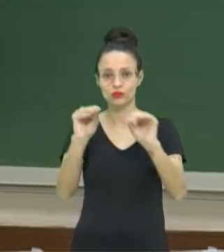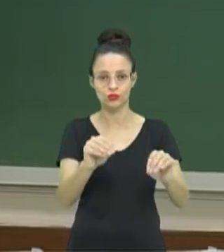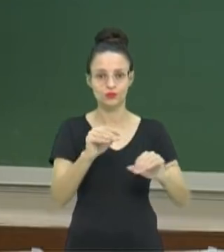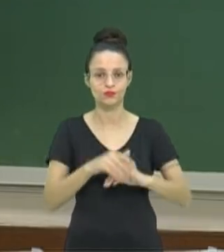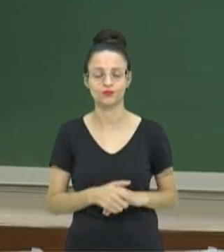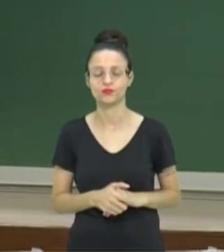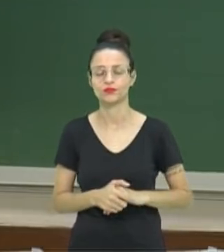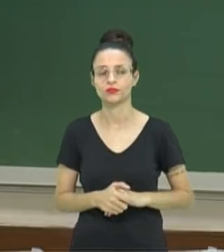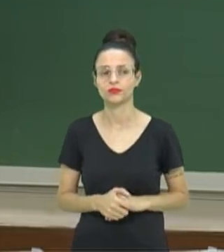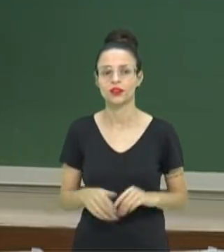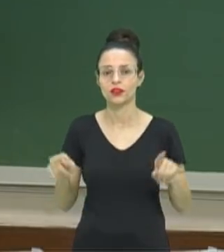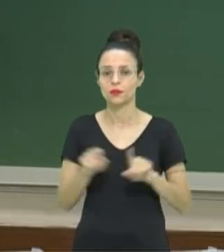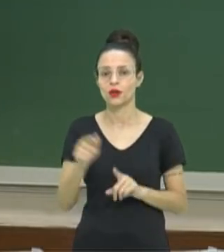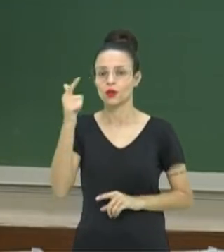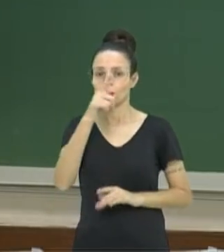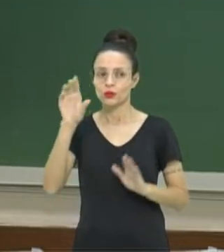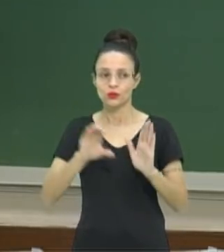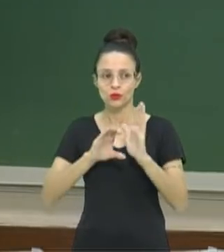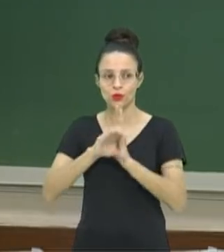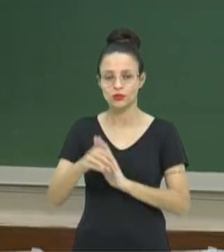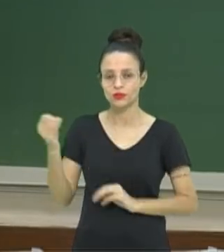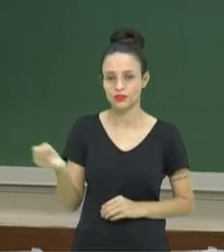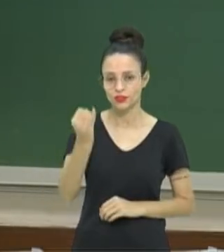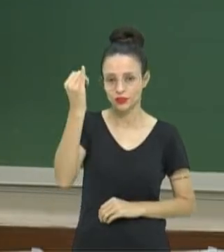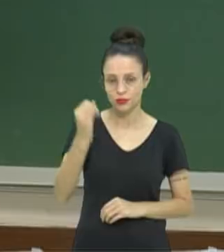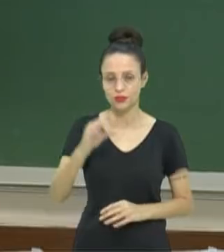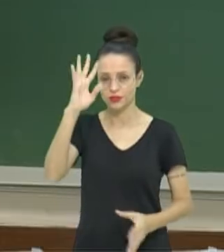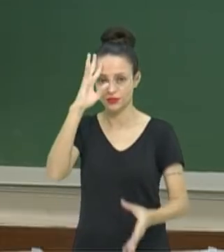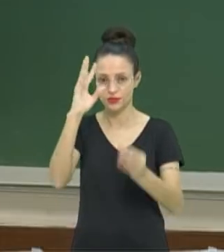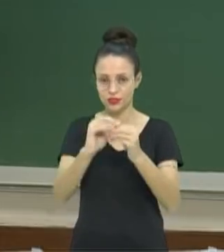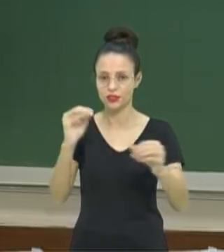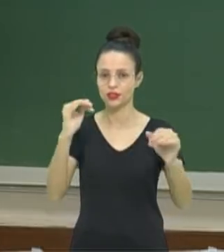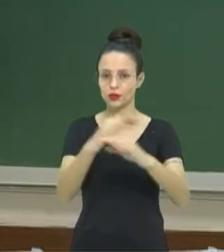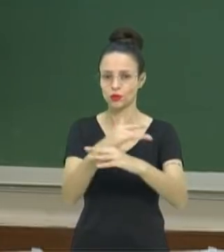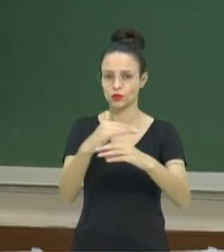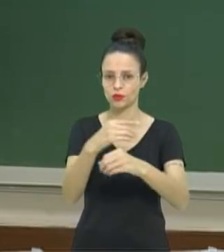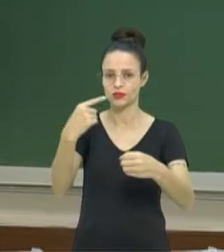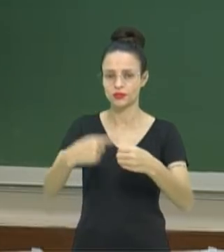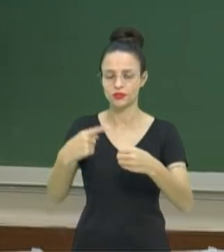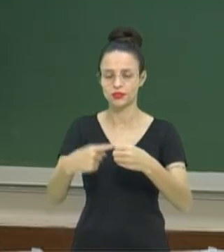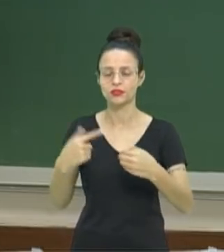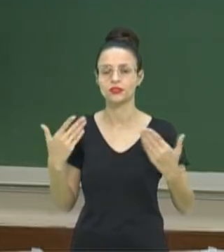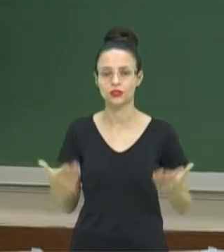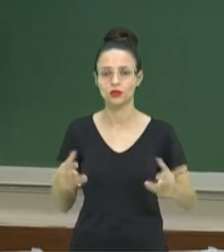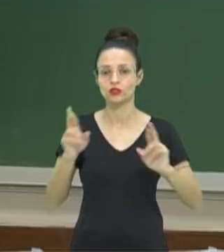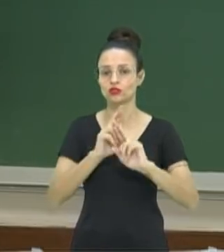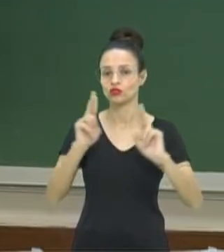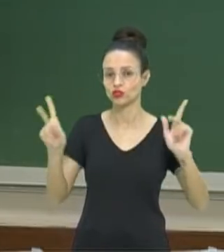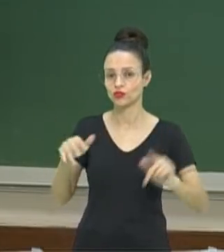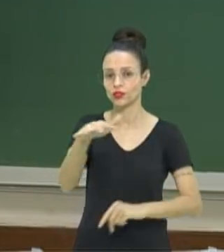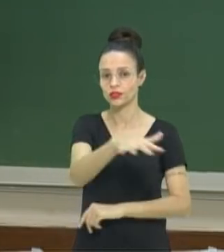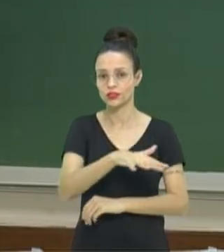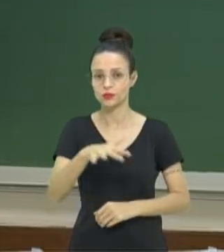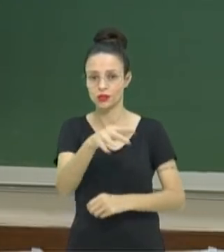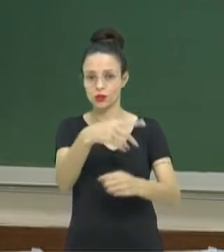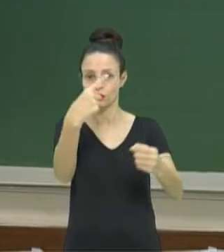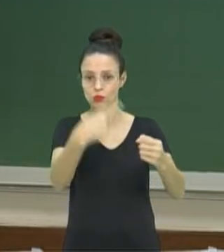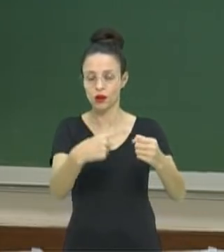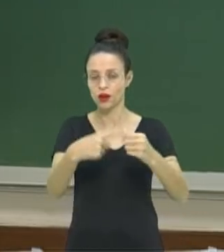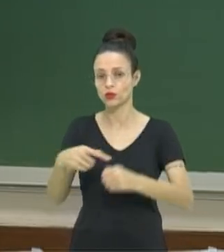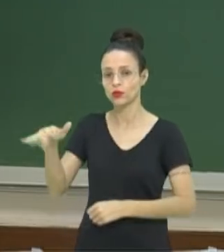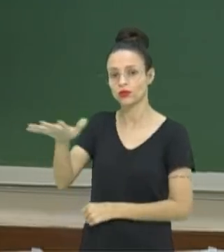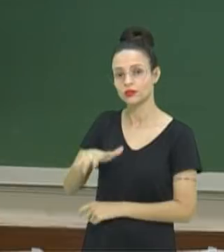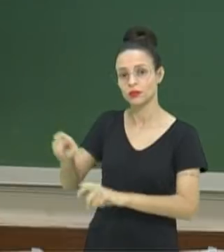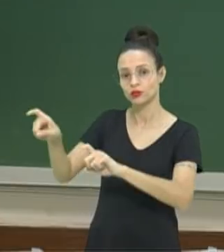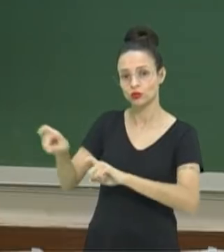E aí outros conceitos importantes para a gente entender essa ideia da urbanização. A diferença entre o espaço urbano e o espaço